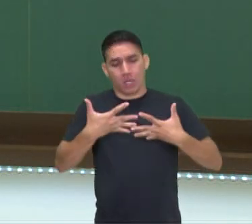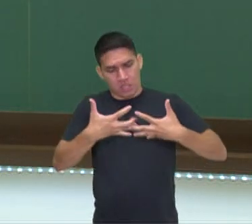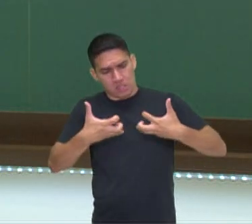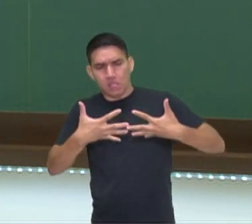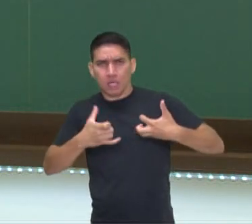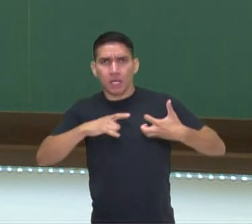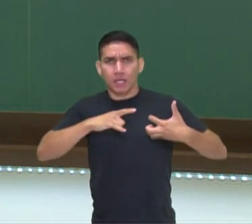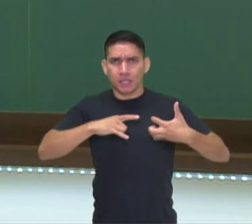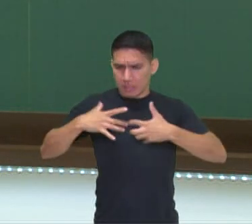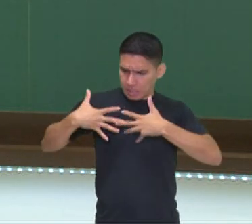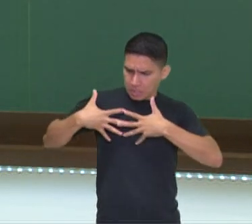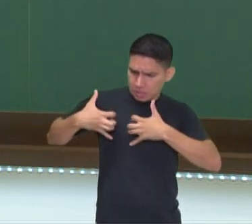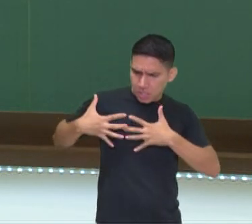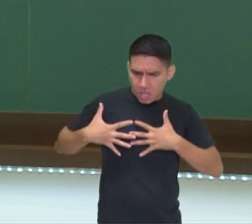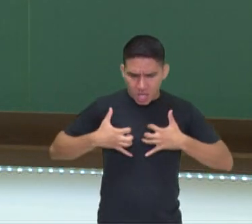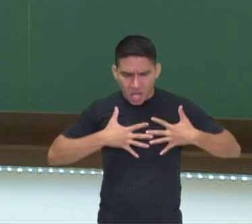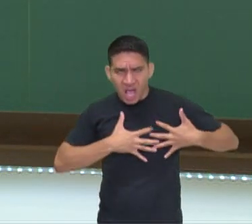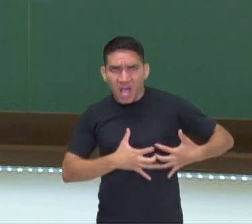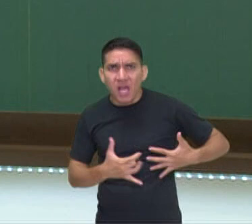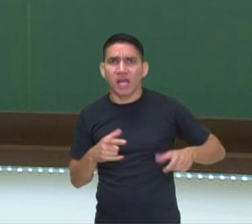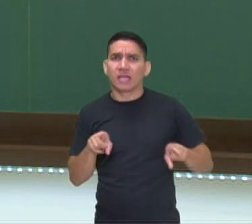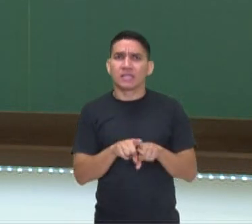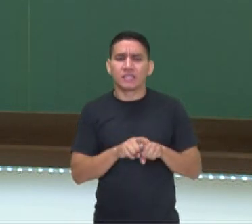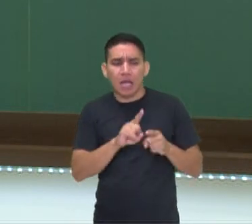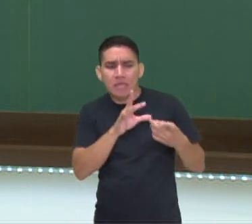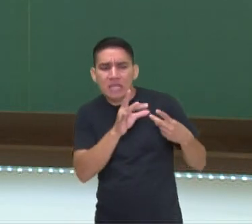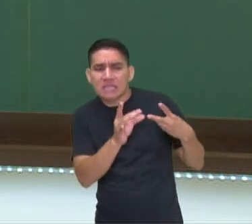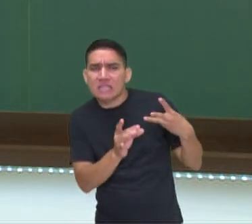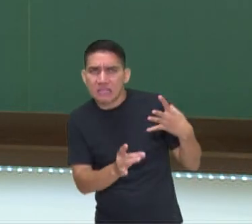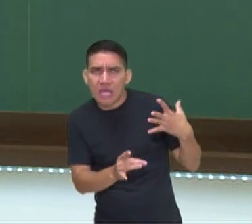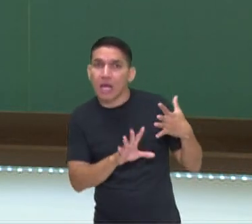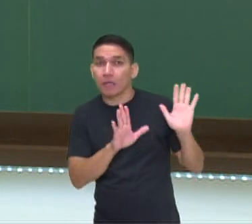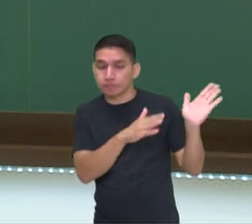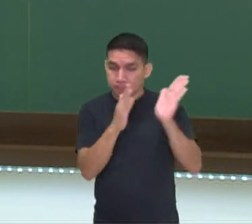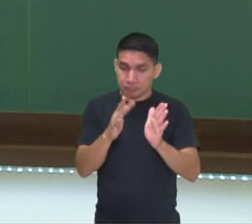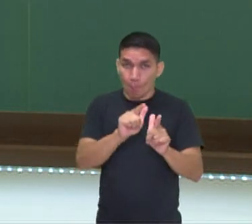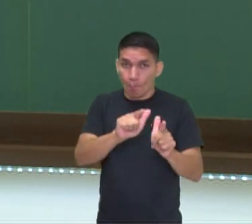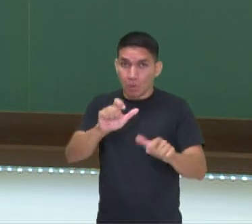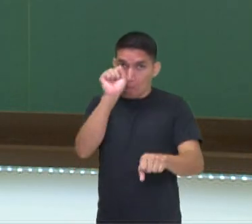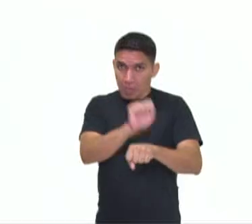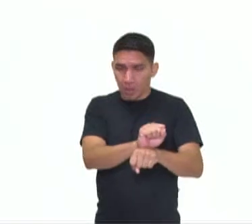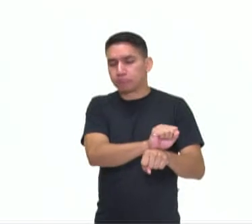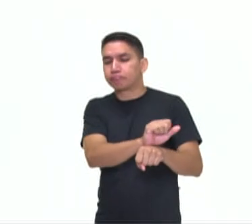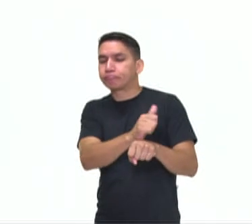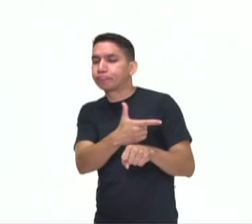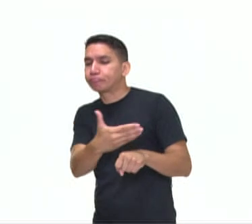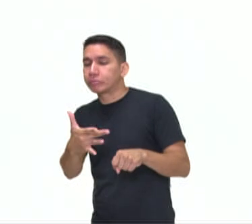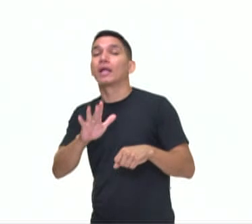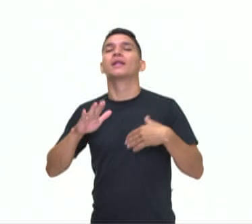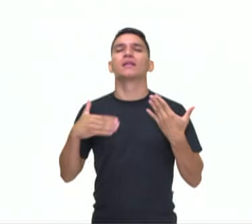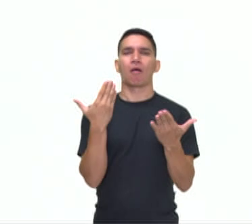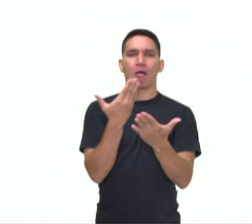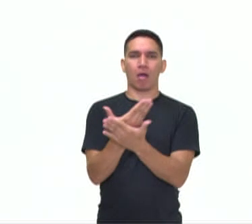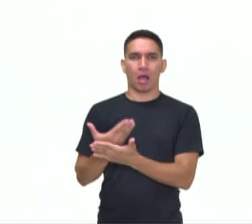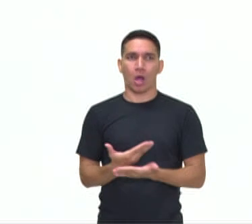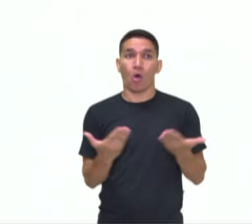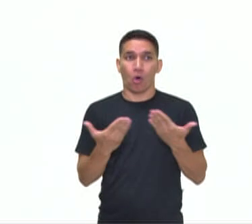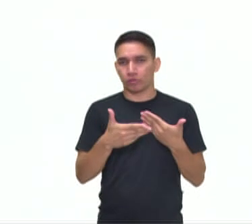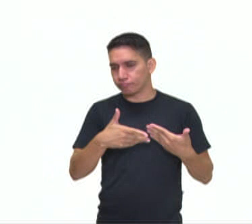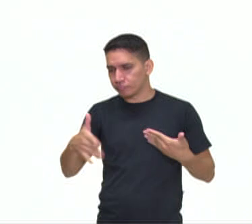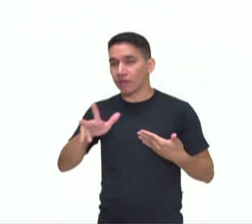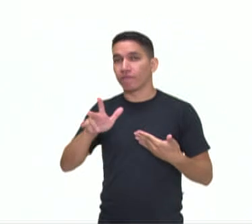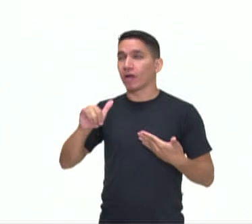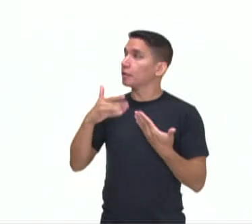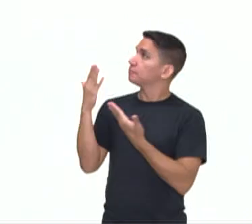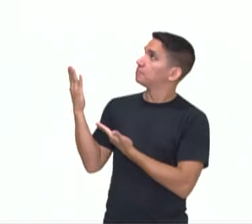como Michelangelo fazia, né? E a gente vai ter isso. Então, a aula de hoje, a gente vai analisar a arte produzida em um período conhecido